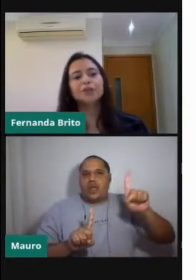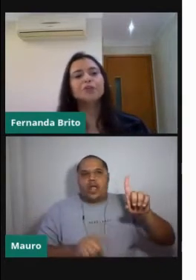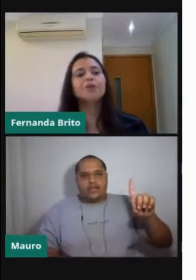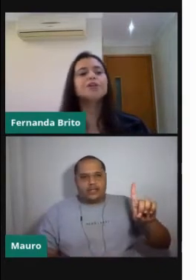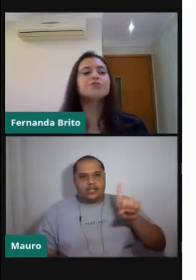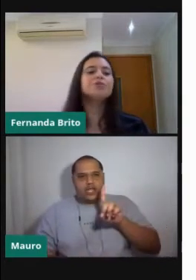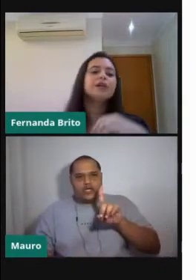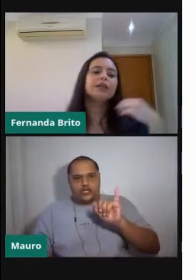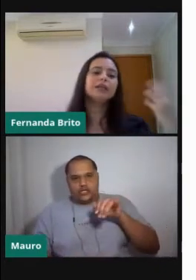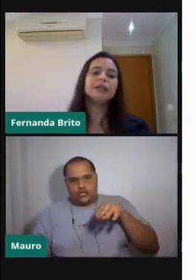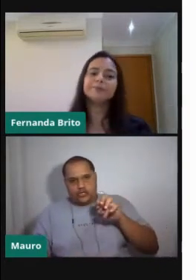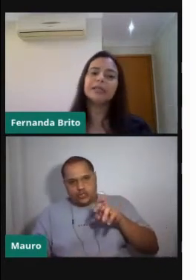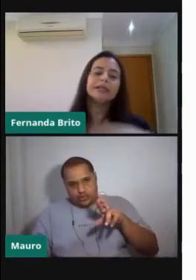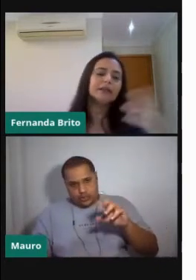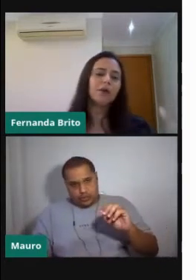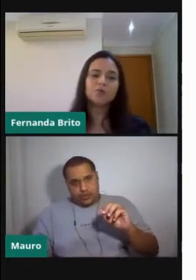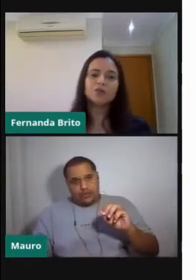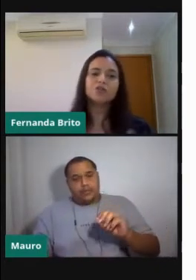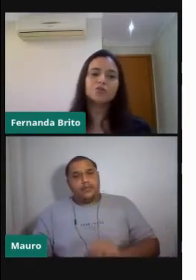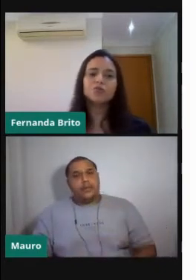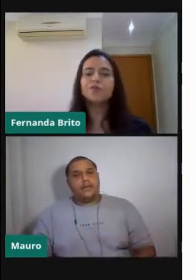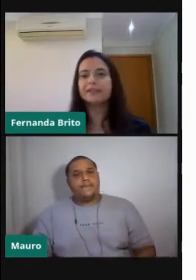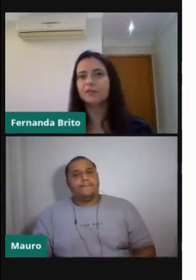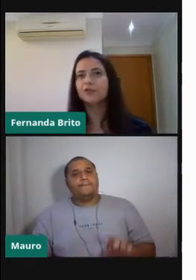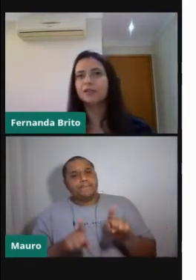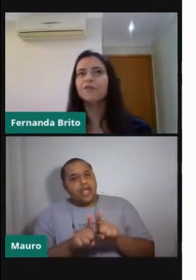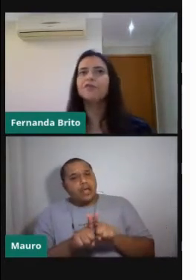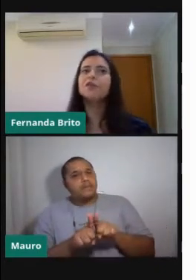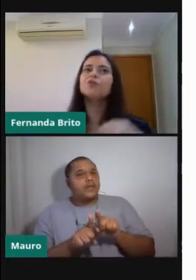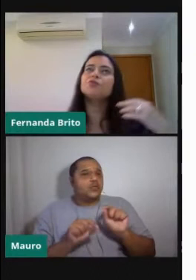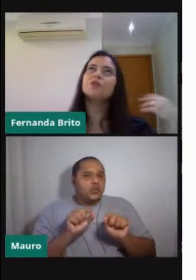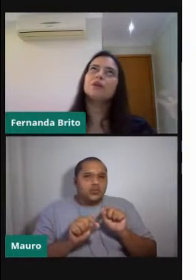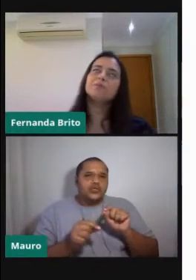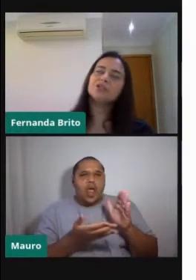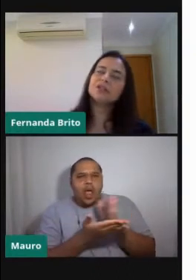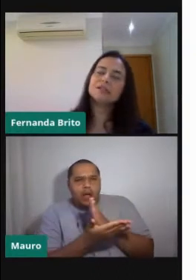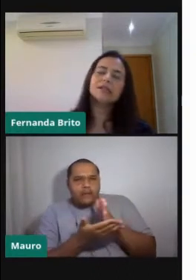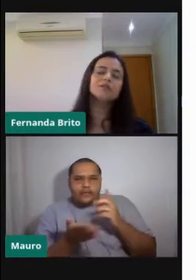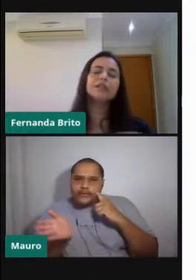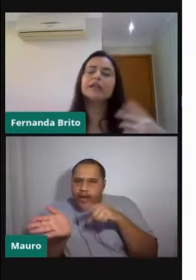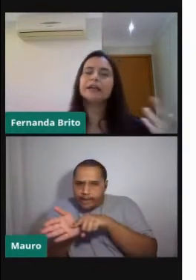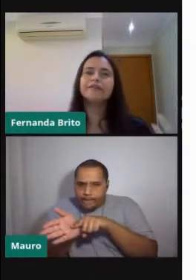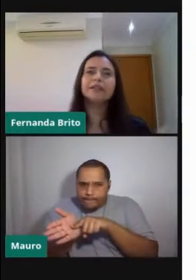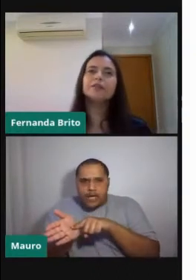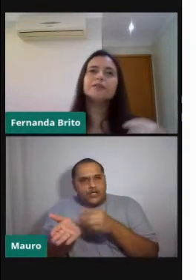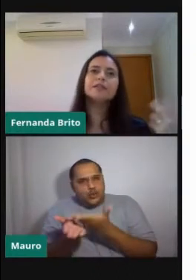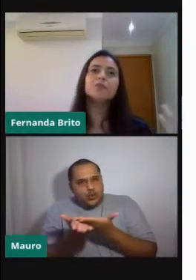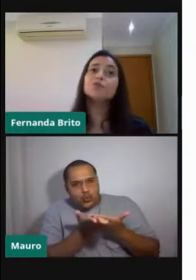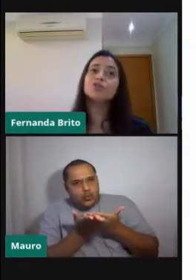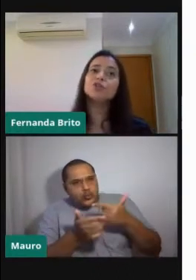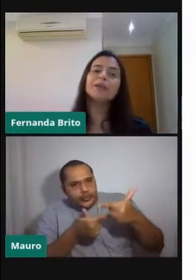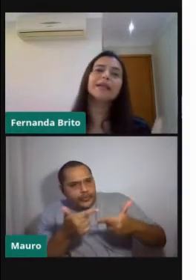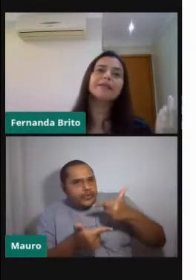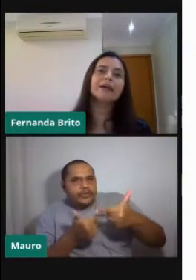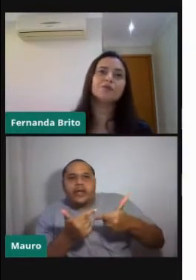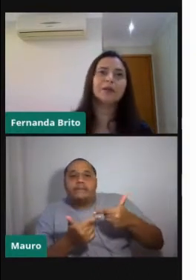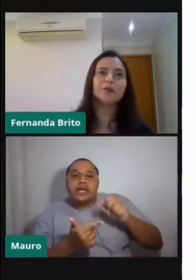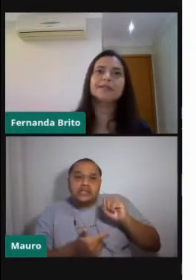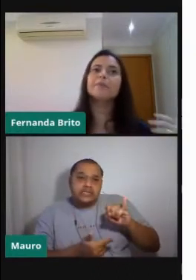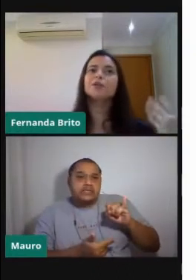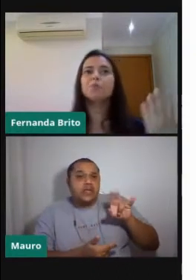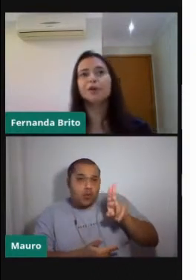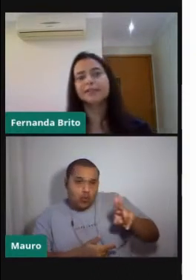melhora de prognóstico, e, então, alguns estudos vêm sendo desenvolvidos, pesquisando, né, avaliando se o uso de